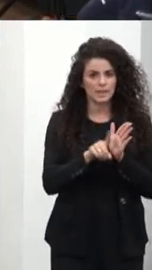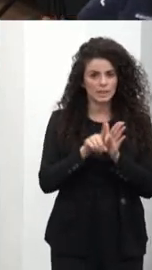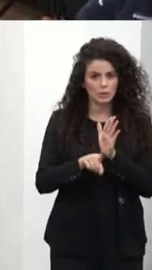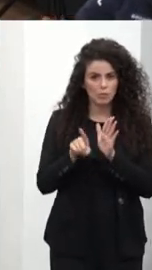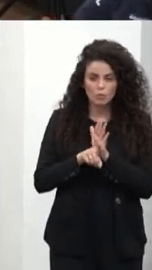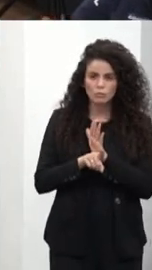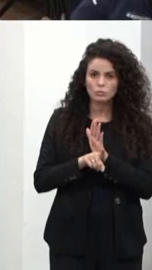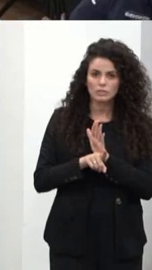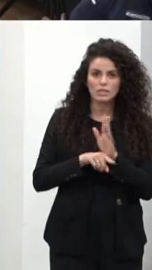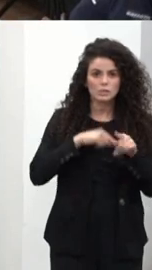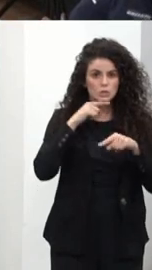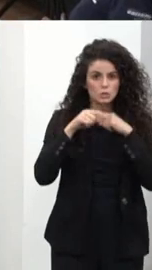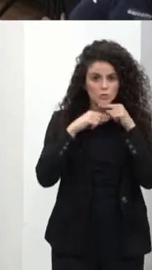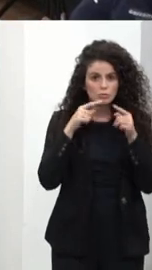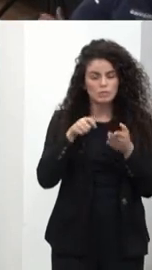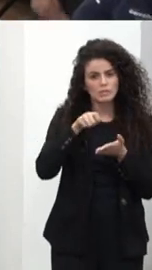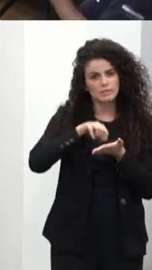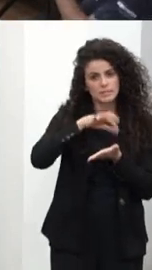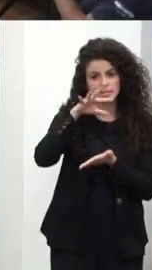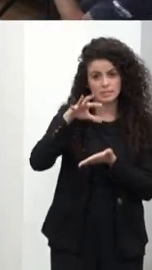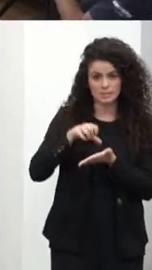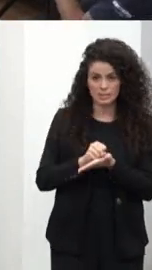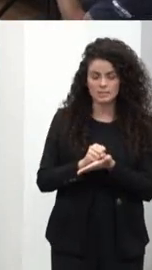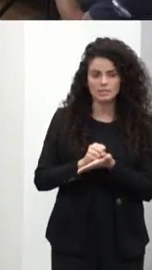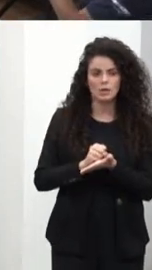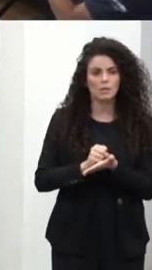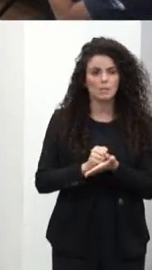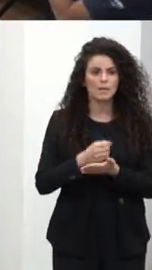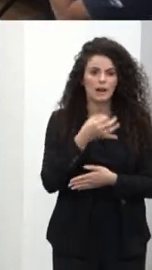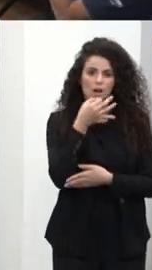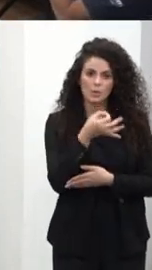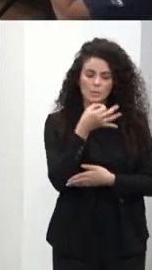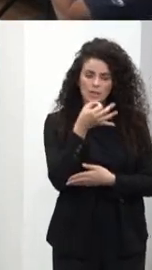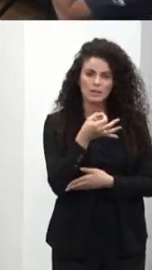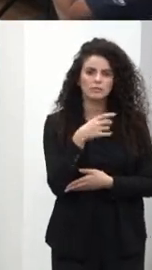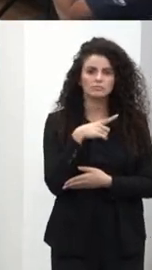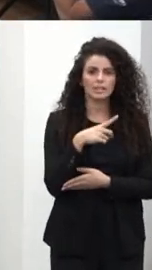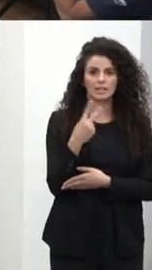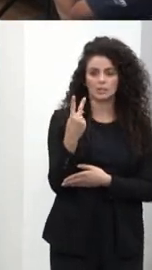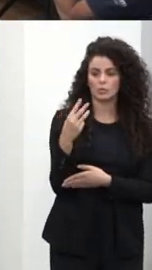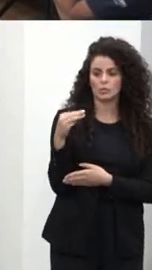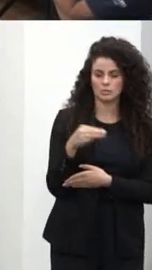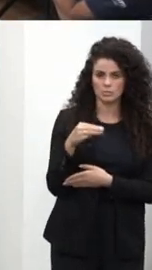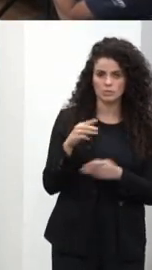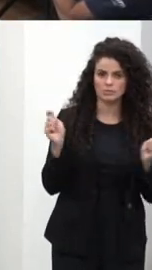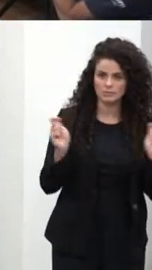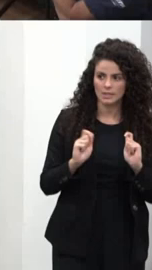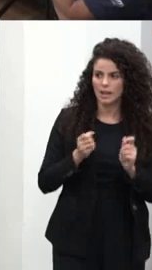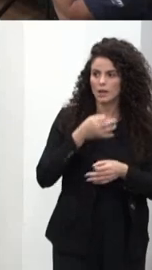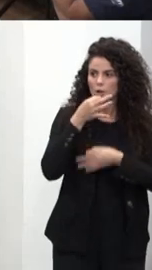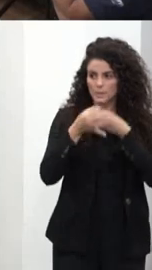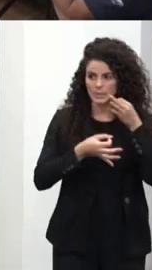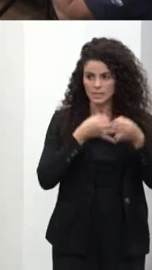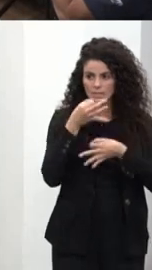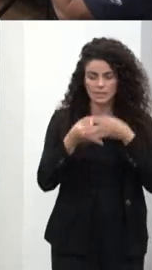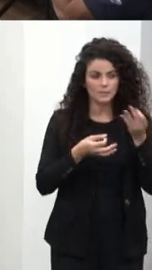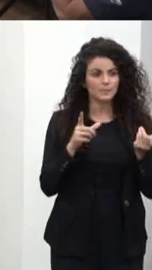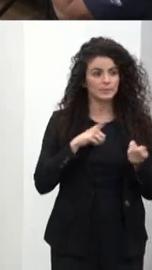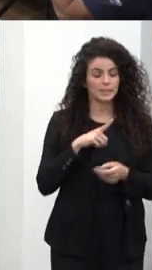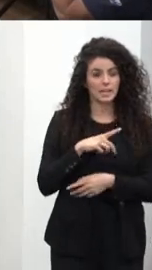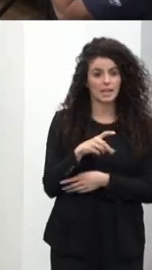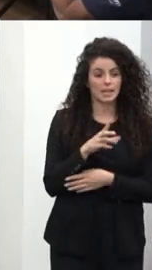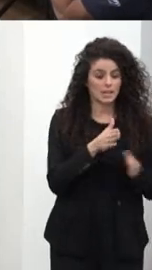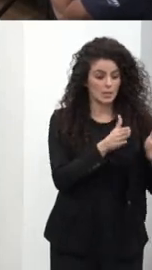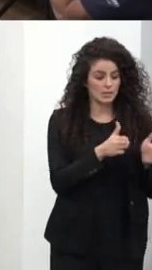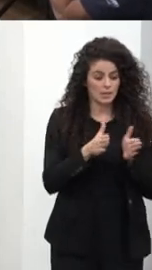quem quiser já fazer se inscrever para as falas serão falas de dois minutos serão blocos de cinco falas